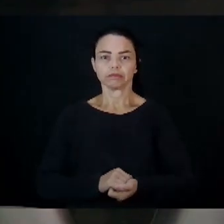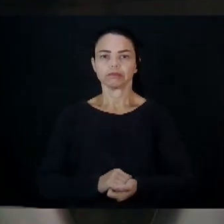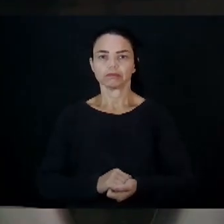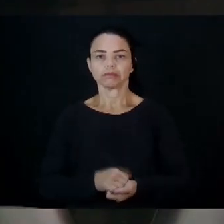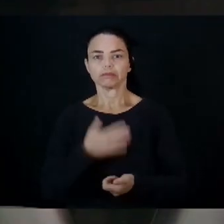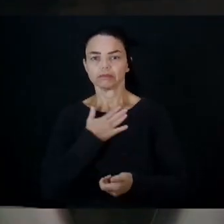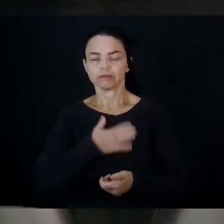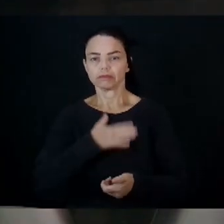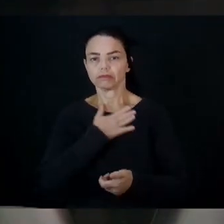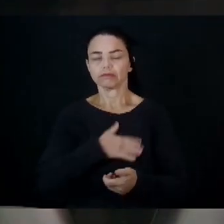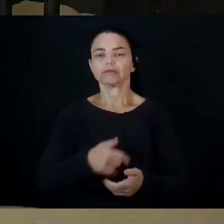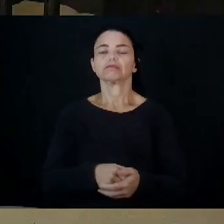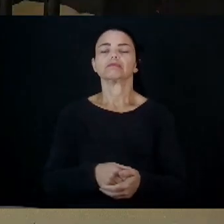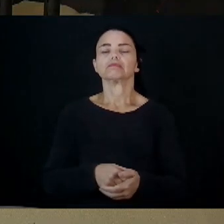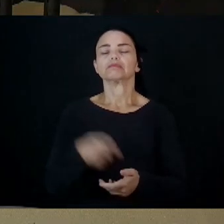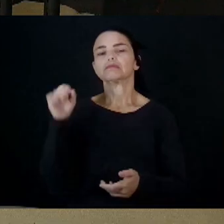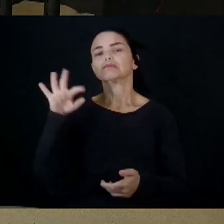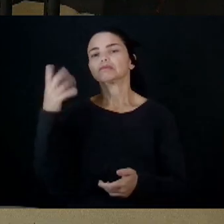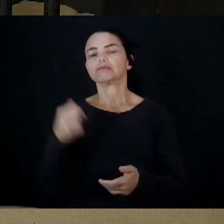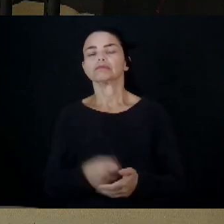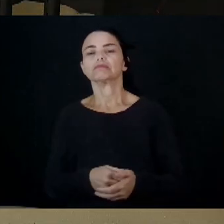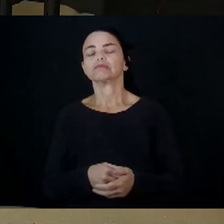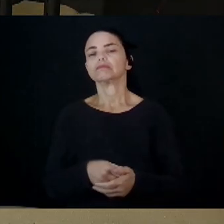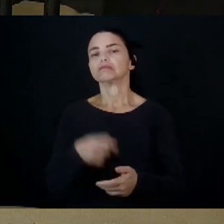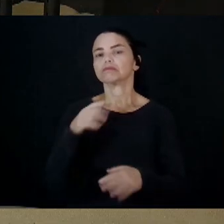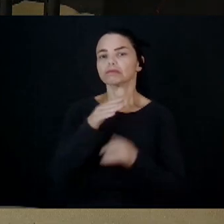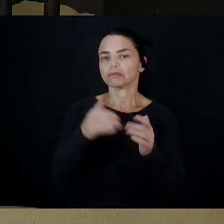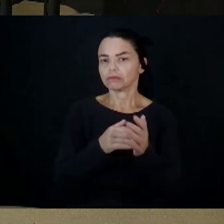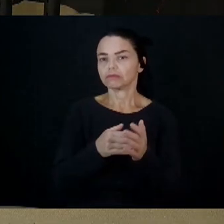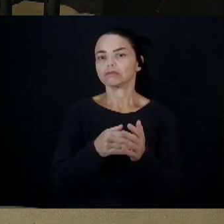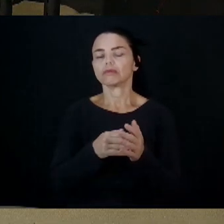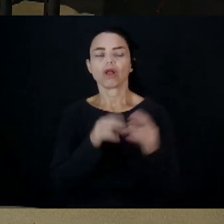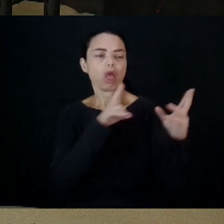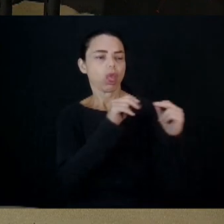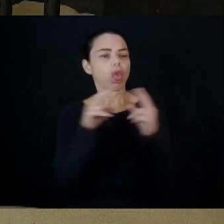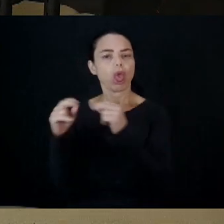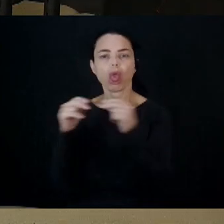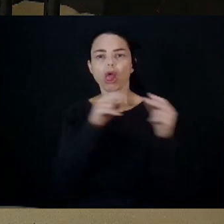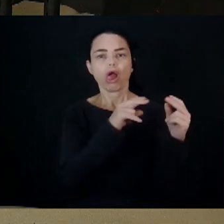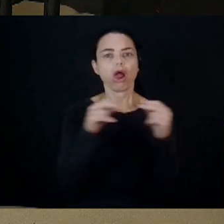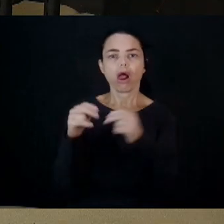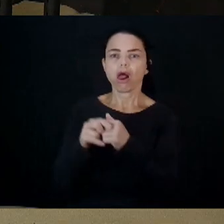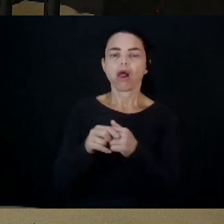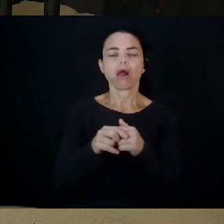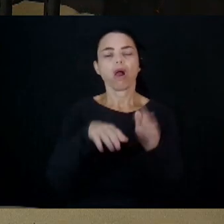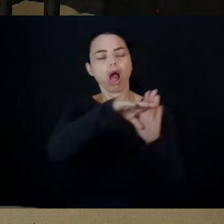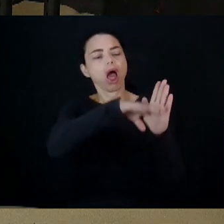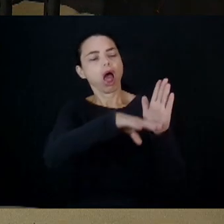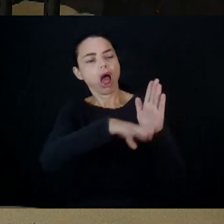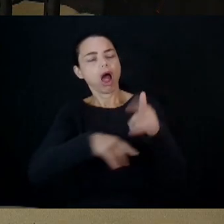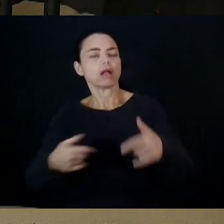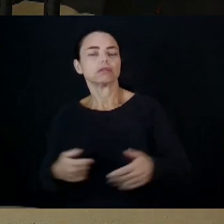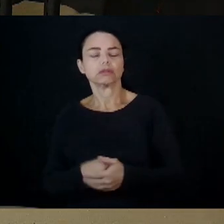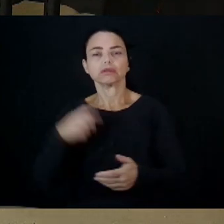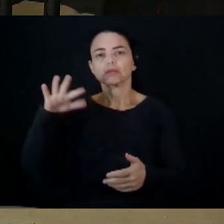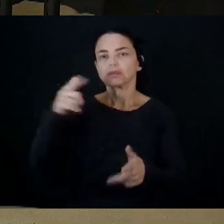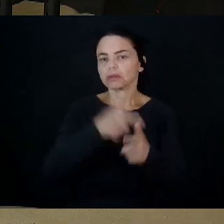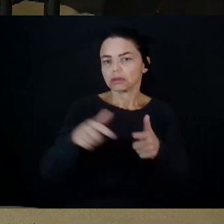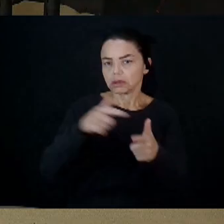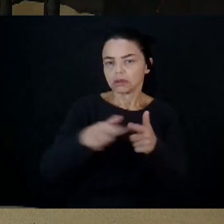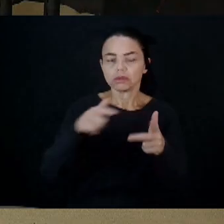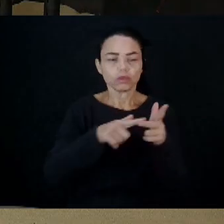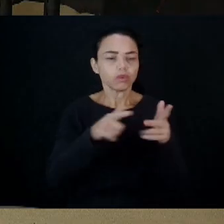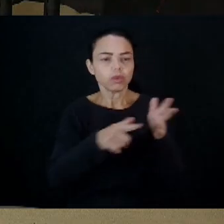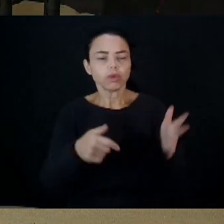E o que acontece, então, na nossa redação, que todo mundo fala ao mesmo tempo? Tem gente falando de pauta, tem gente resolvendo um problema aqui, tem gente